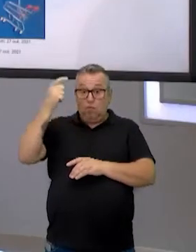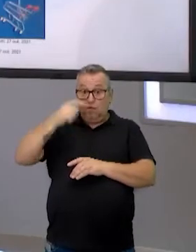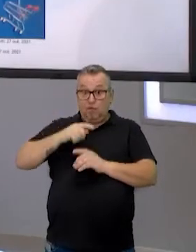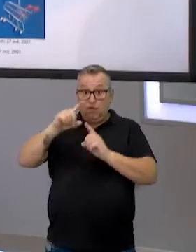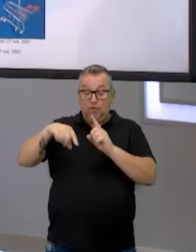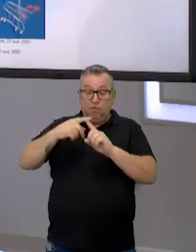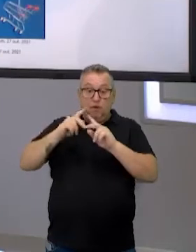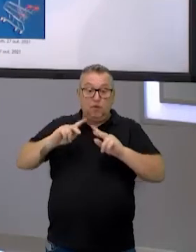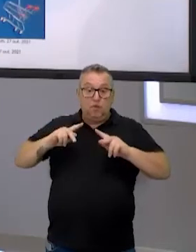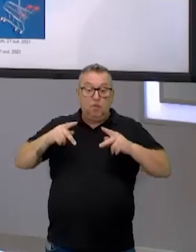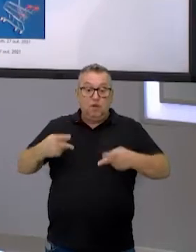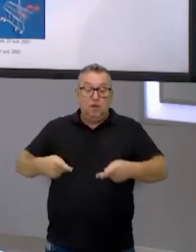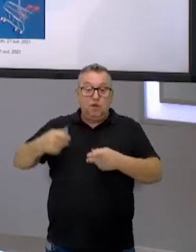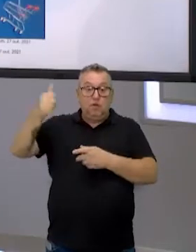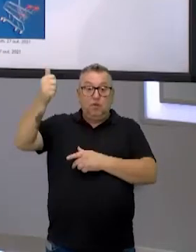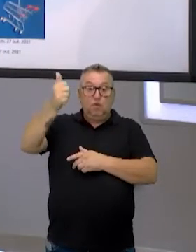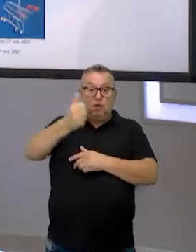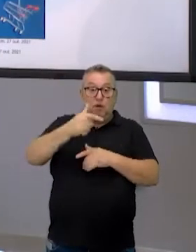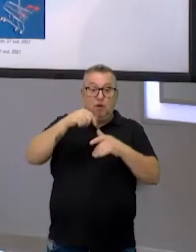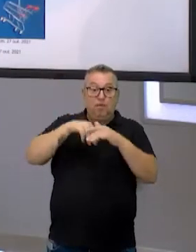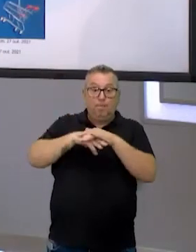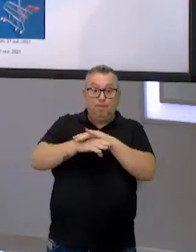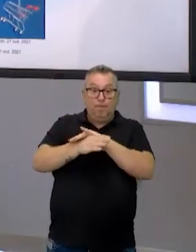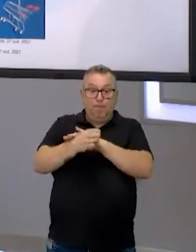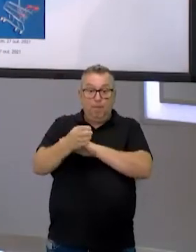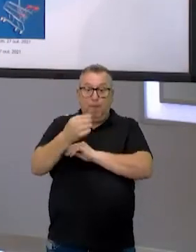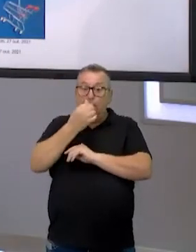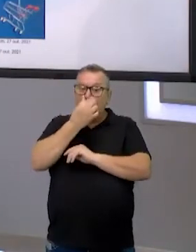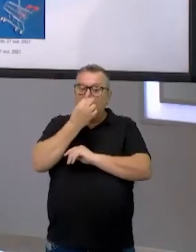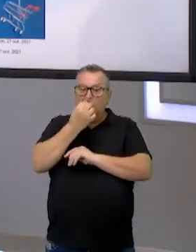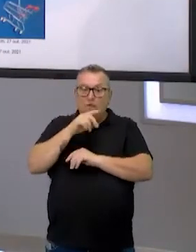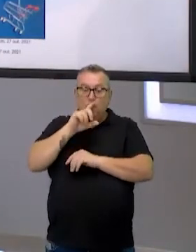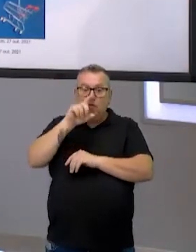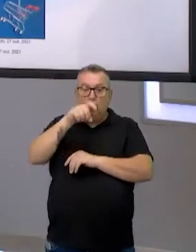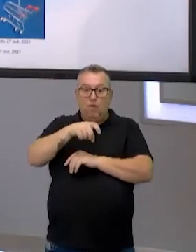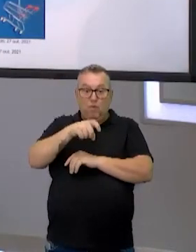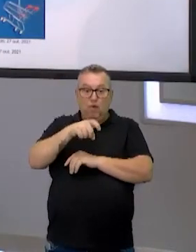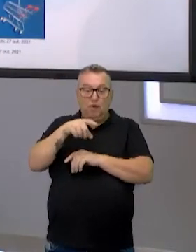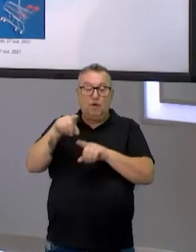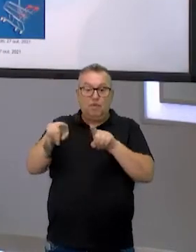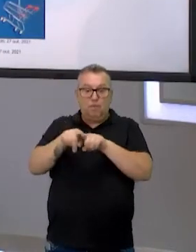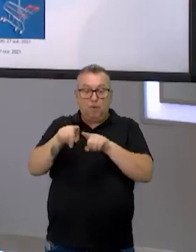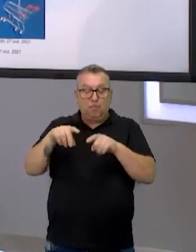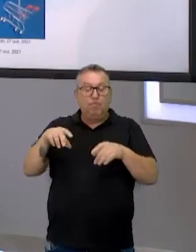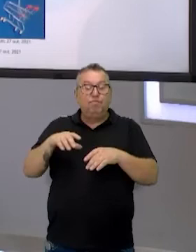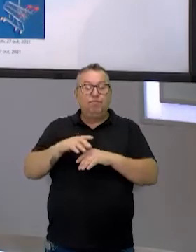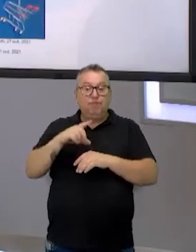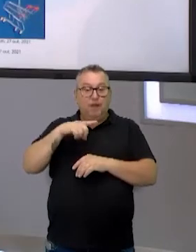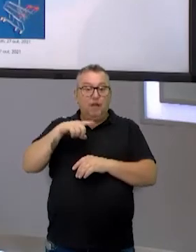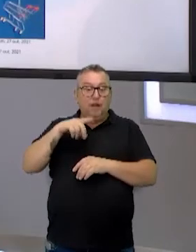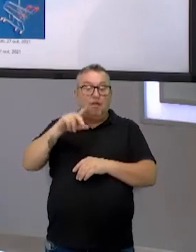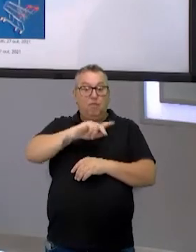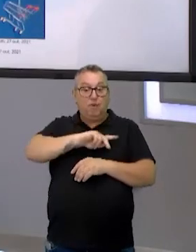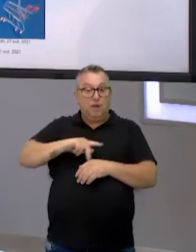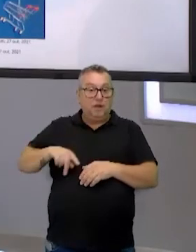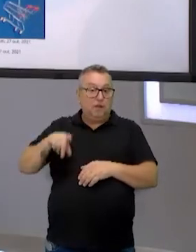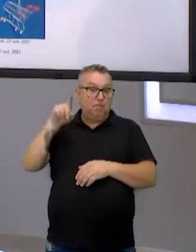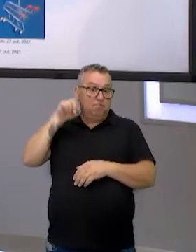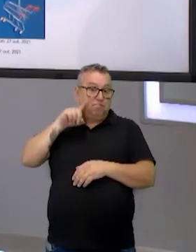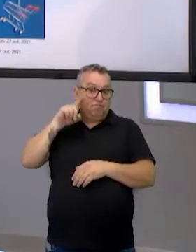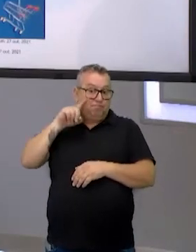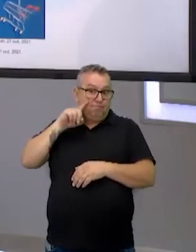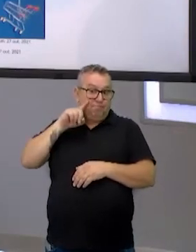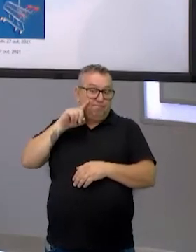mais humanista do que a tradição dos falcões que os presidentes norte-americanos têm. Ele retira